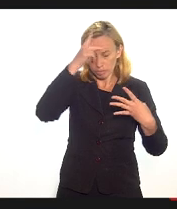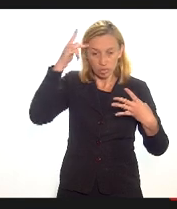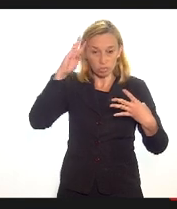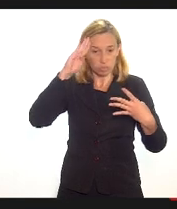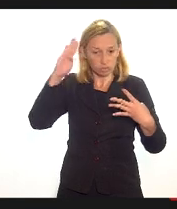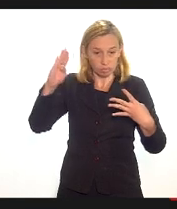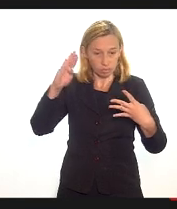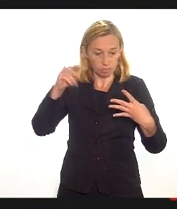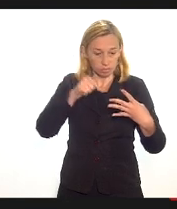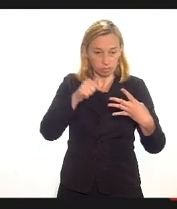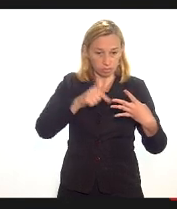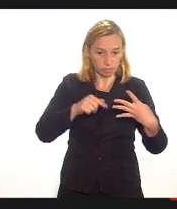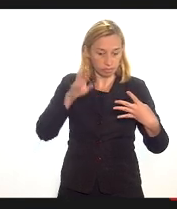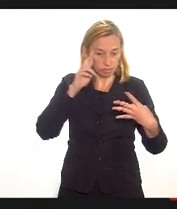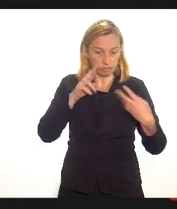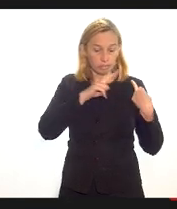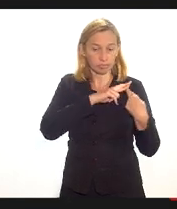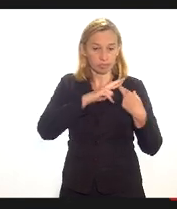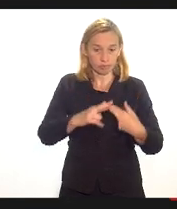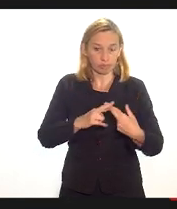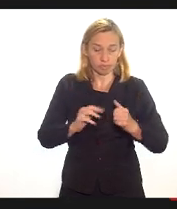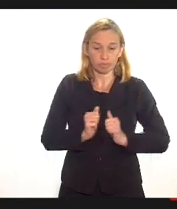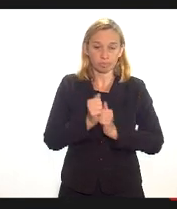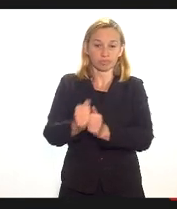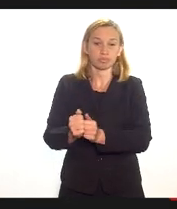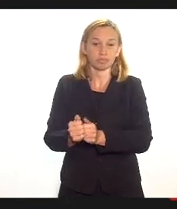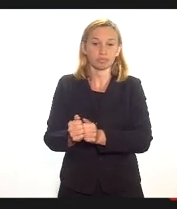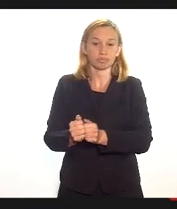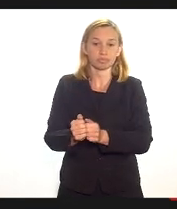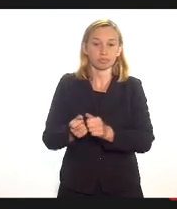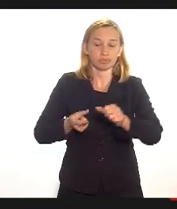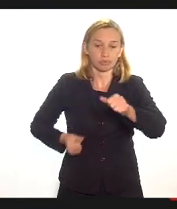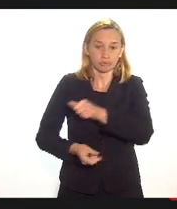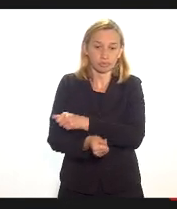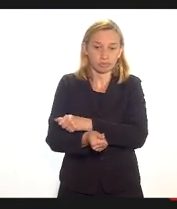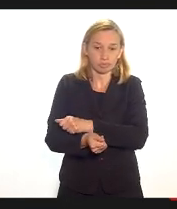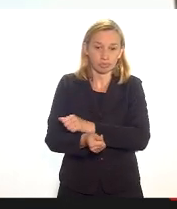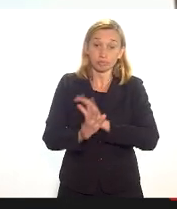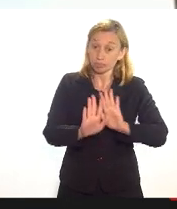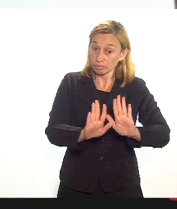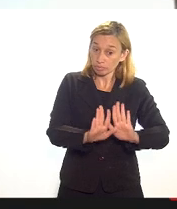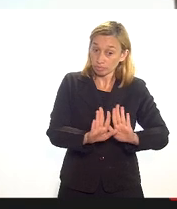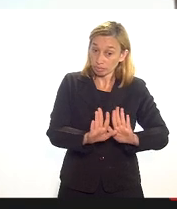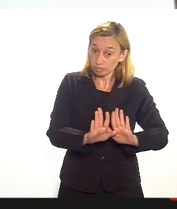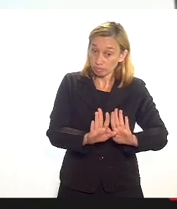para acompanhar a questão dos repasses.